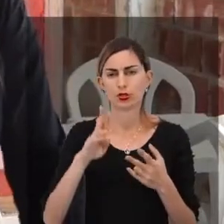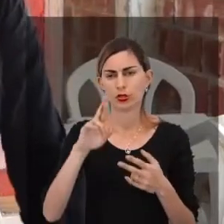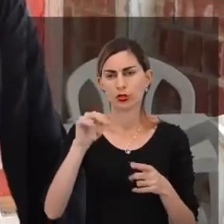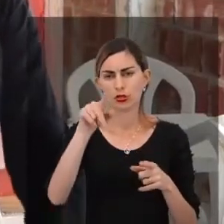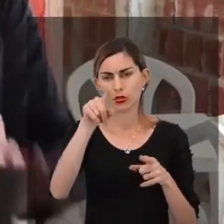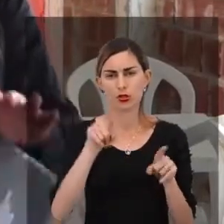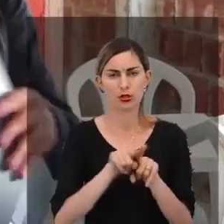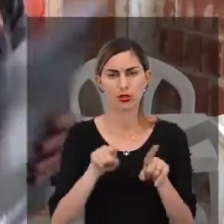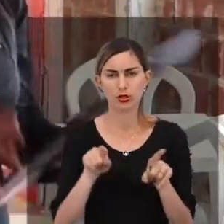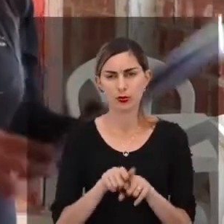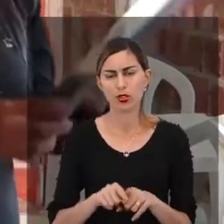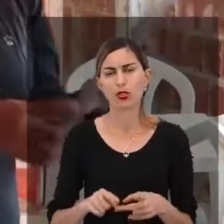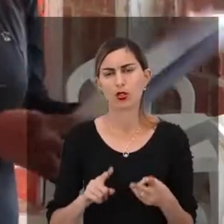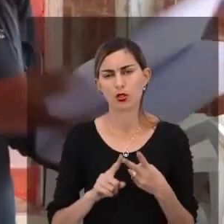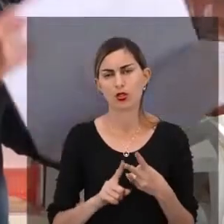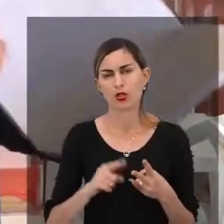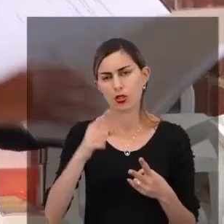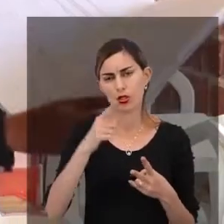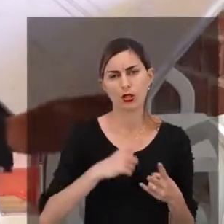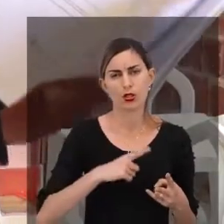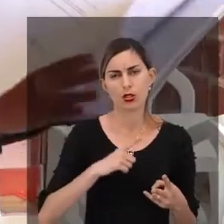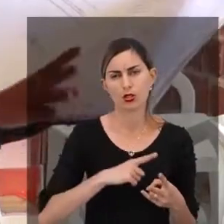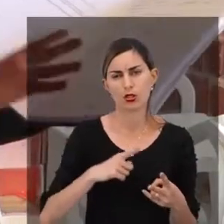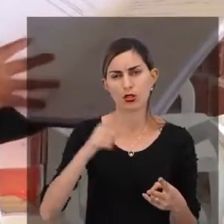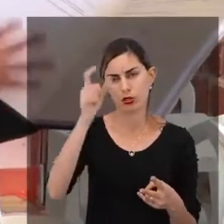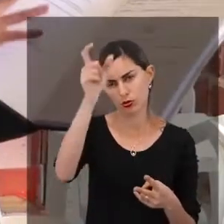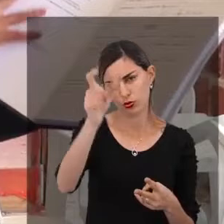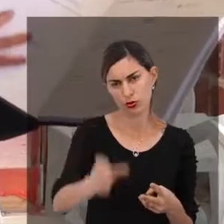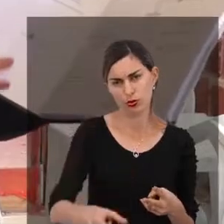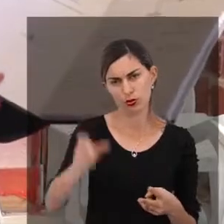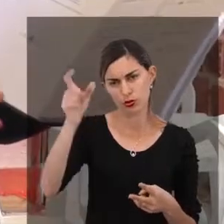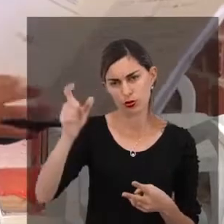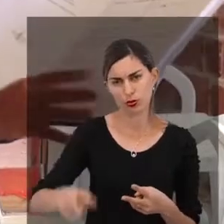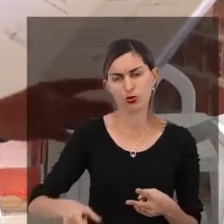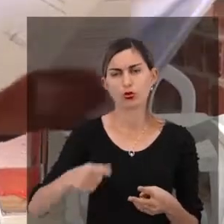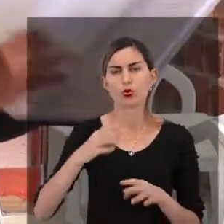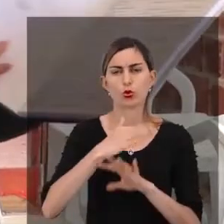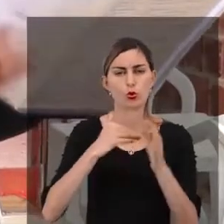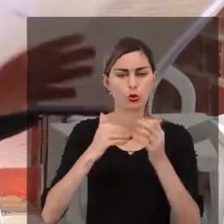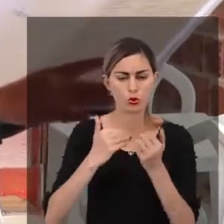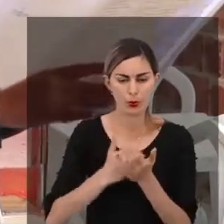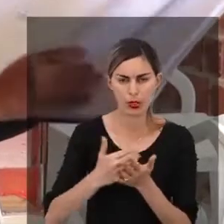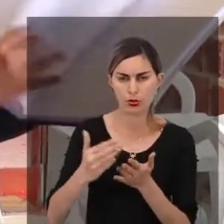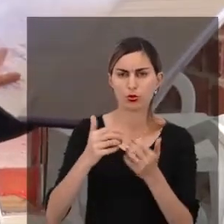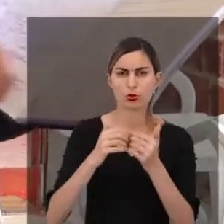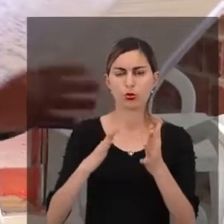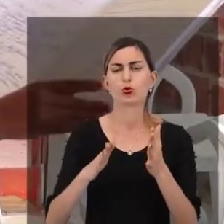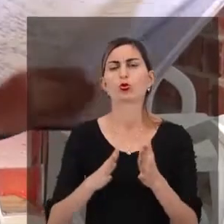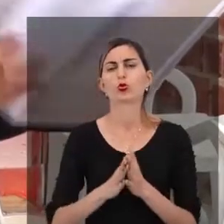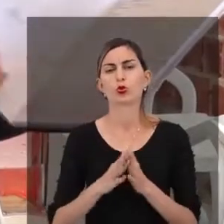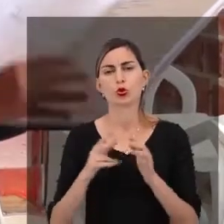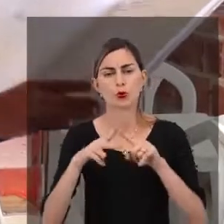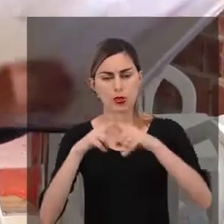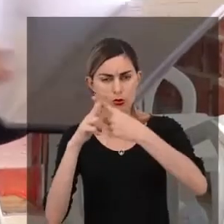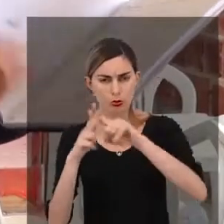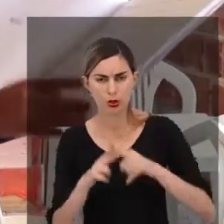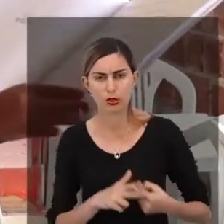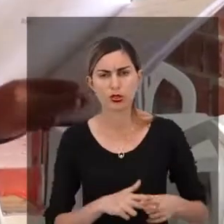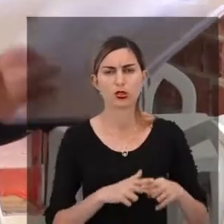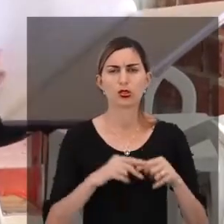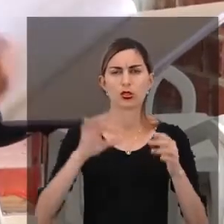grua. Hoje eu estou desmontando a grua. Aqui eu tenho cremalheira, a mesma coisa, termo de abertura,